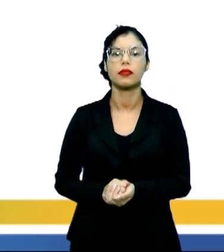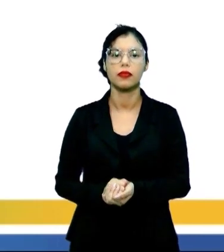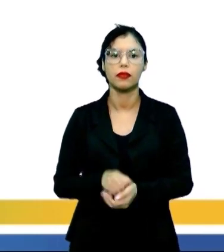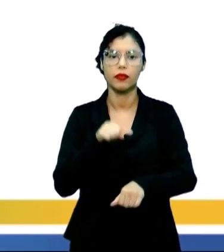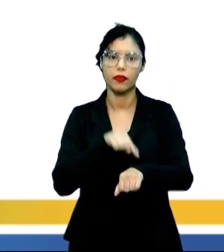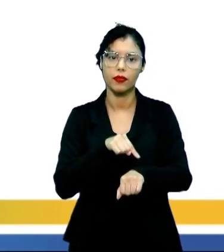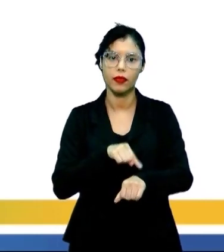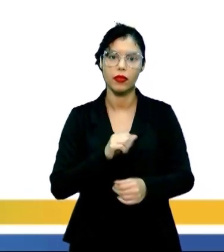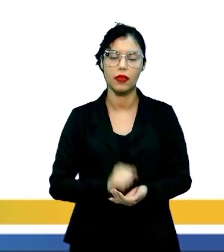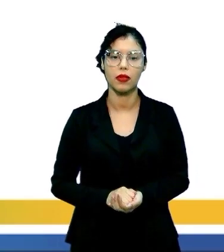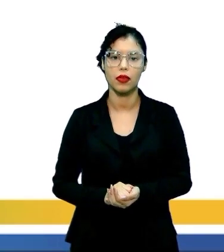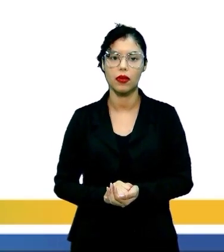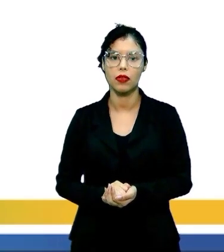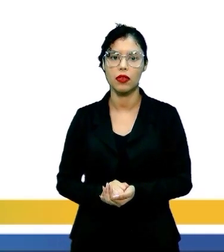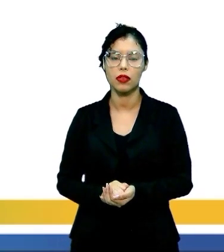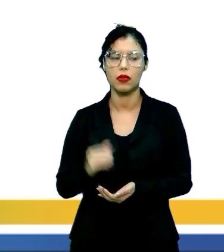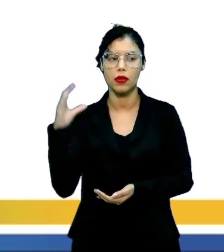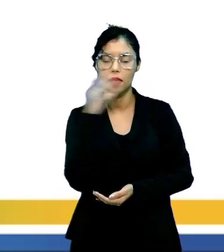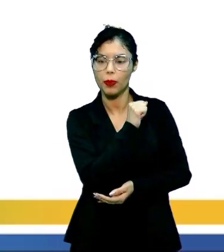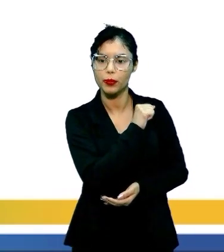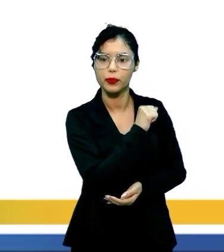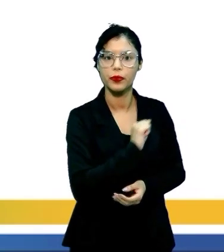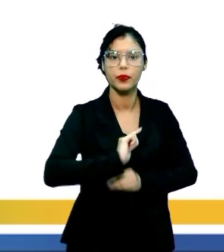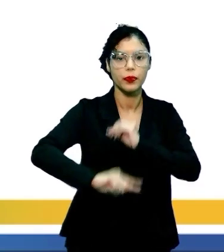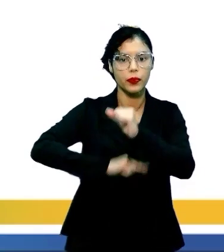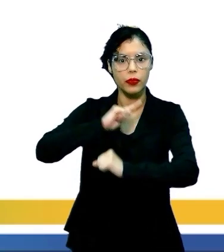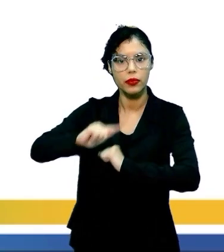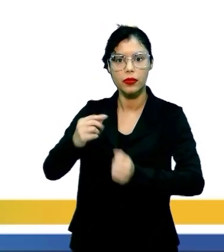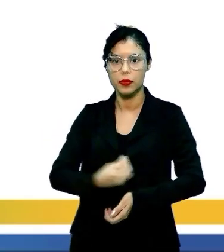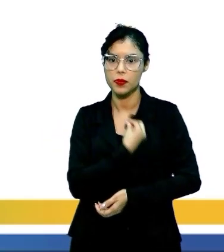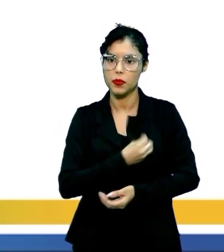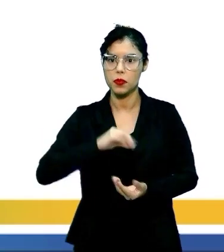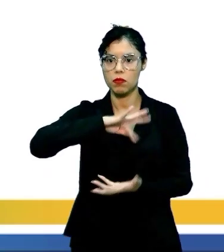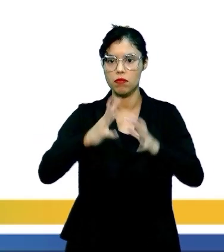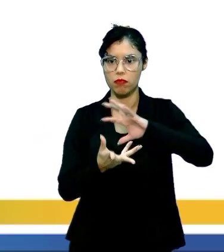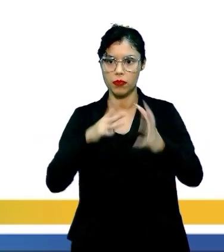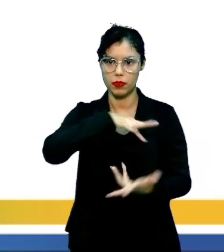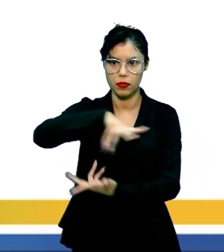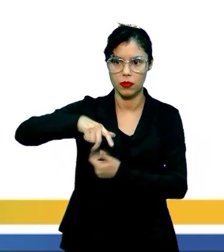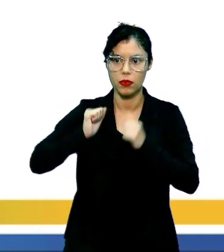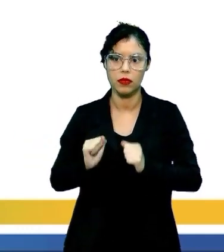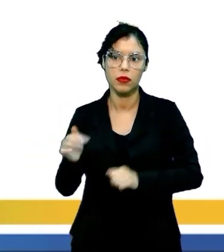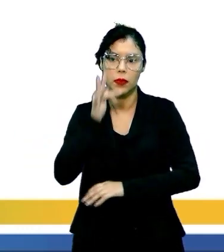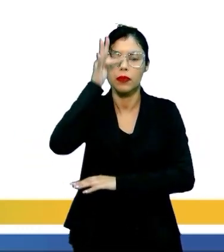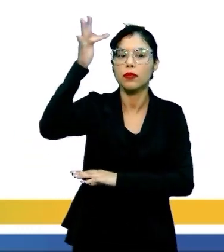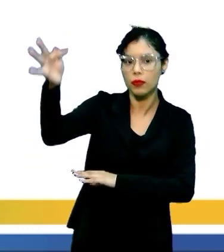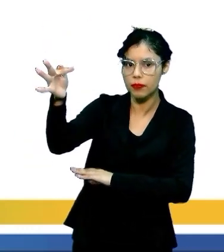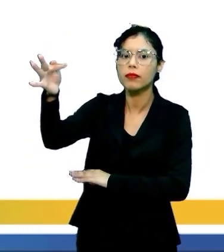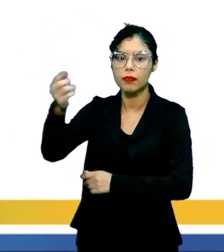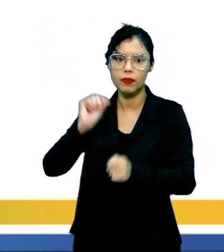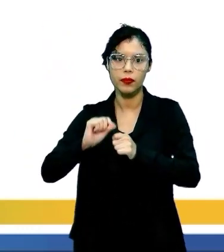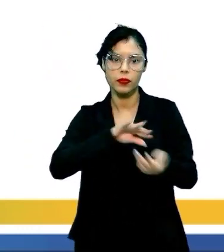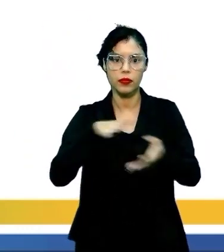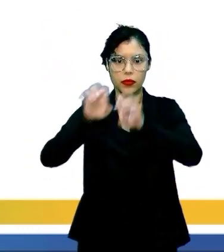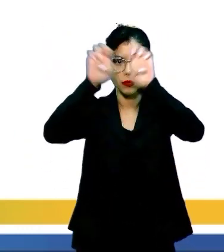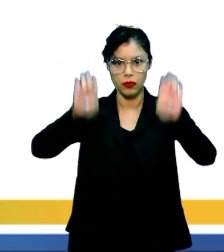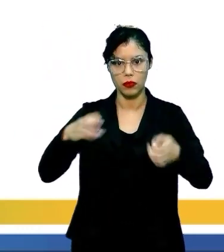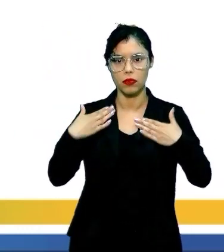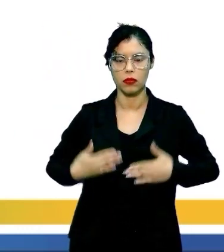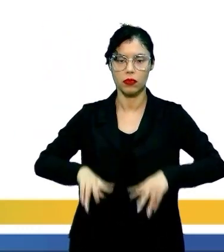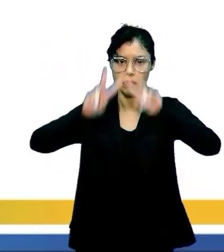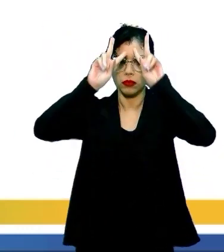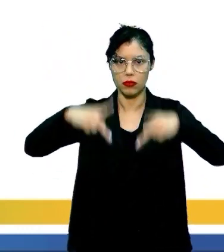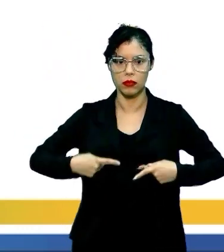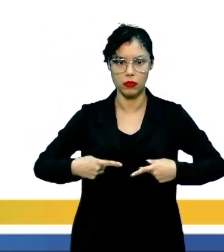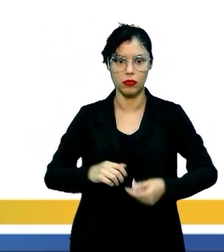que vai dar? Rapidão. Um átomo de carbono presente na biomassa de uma planta pode, no futuro, fazer parte da estrutura corporal